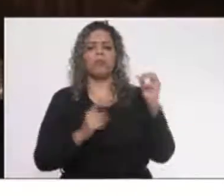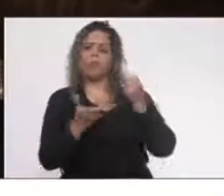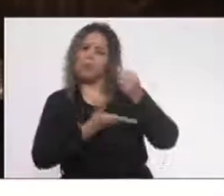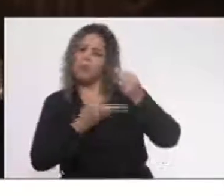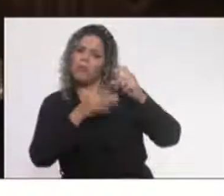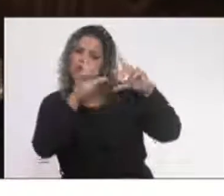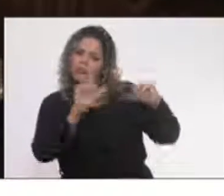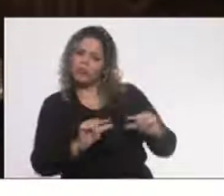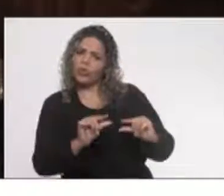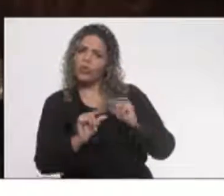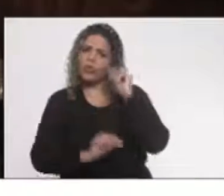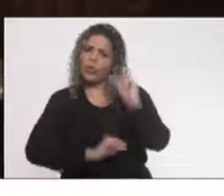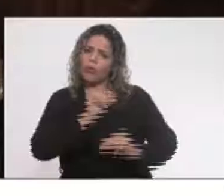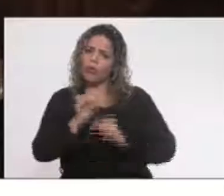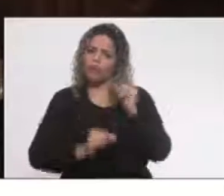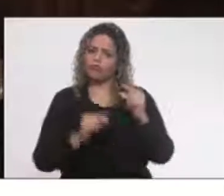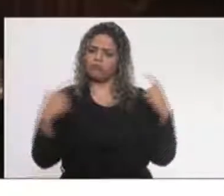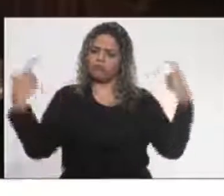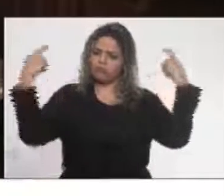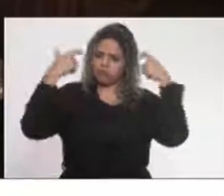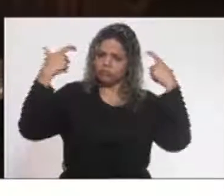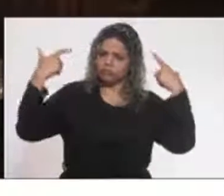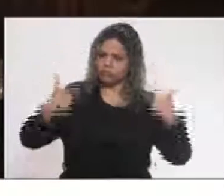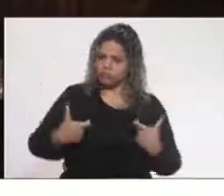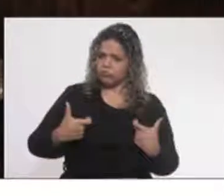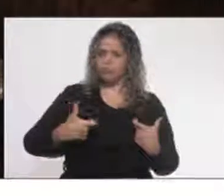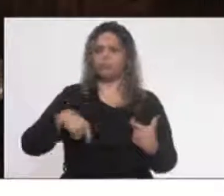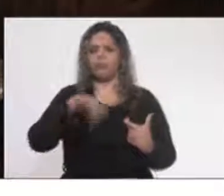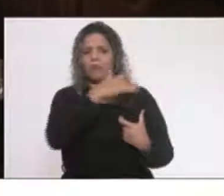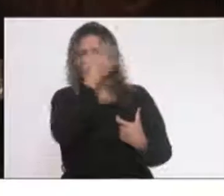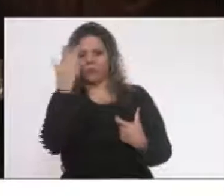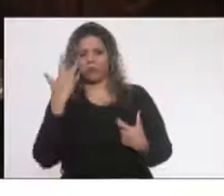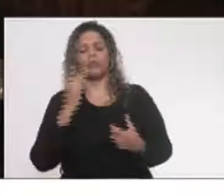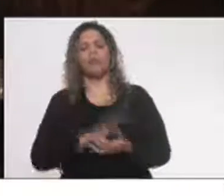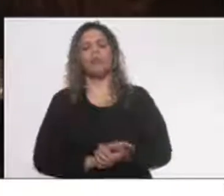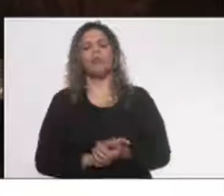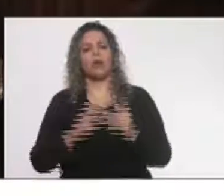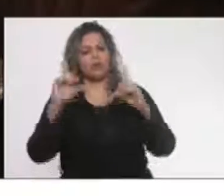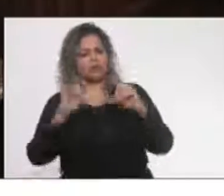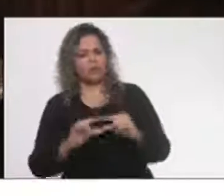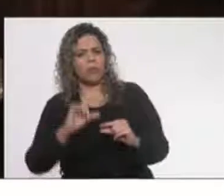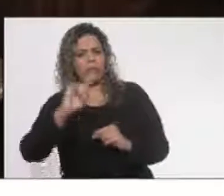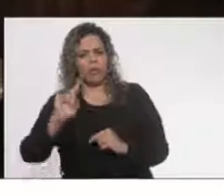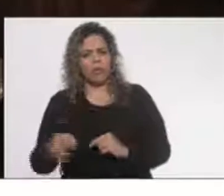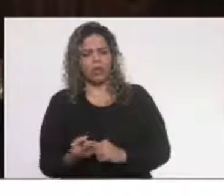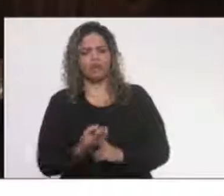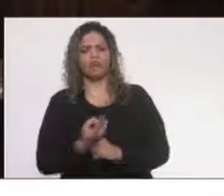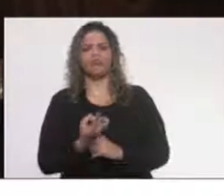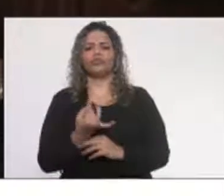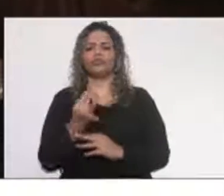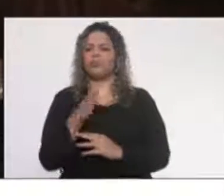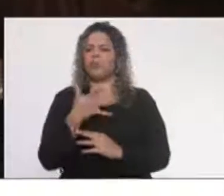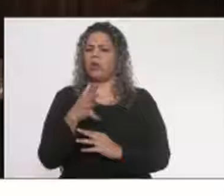redução dos homicídios dolosos, que foi uma redução de menos